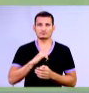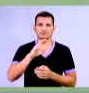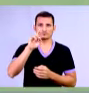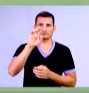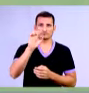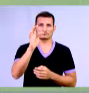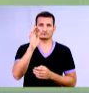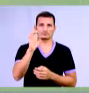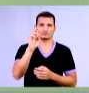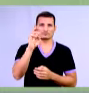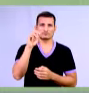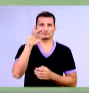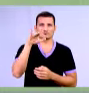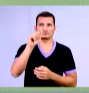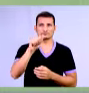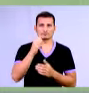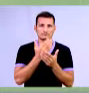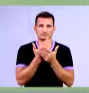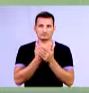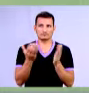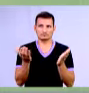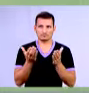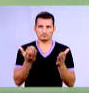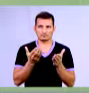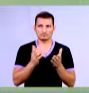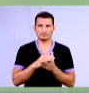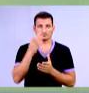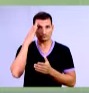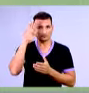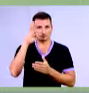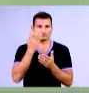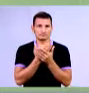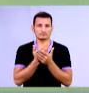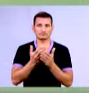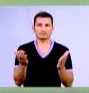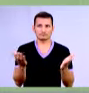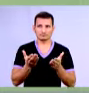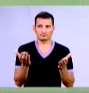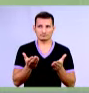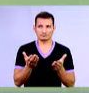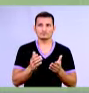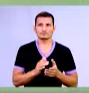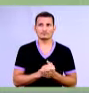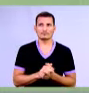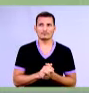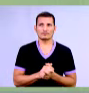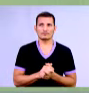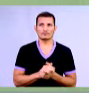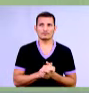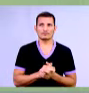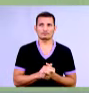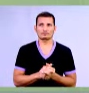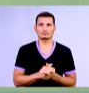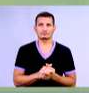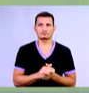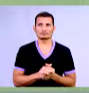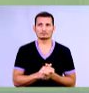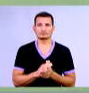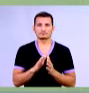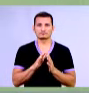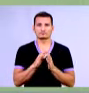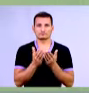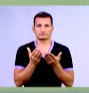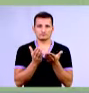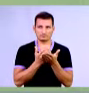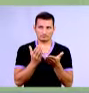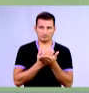aula de hoje. Então nós temos 3 referências aqui, principais para esta aula de hoje, né? Um livro de Produzindo Animações